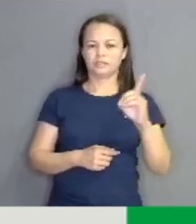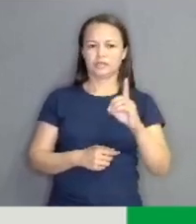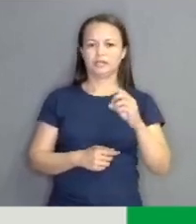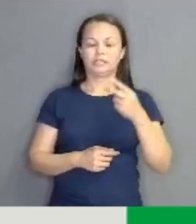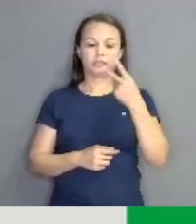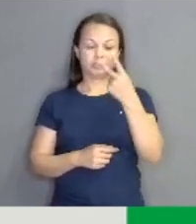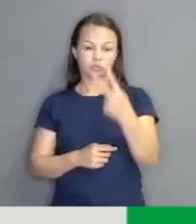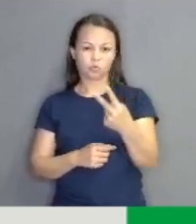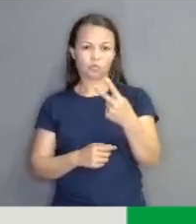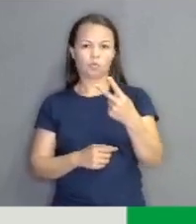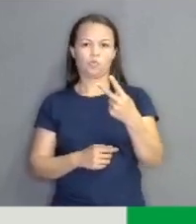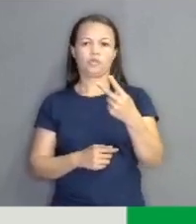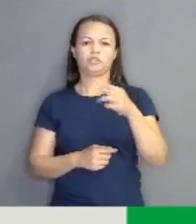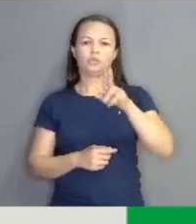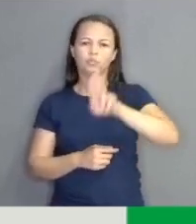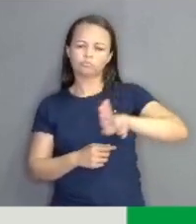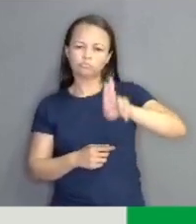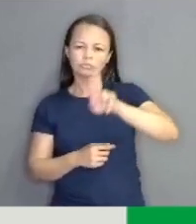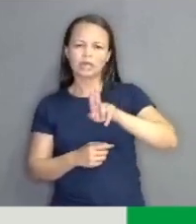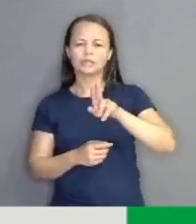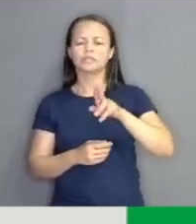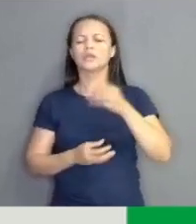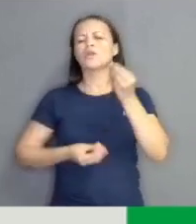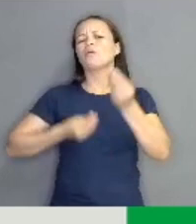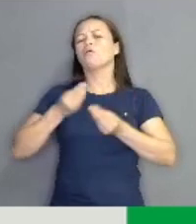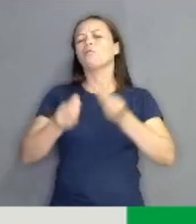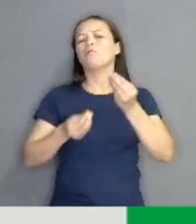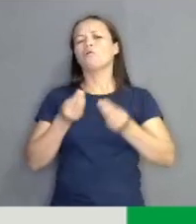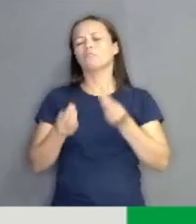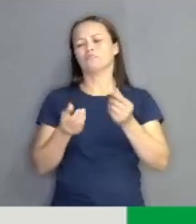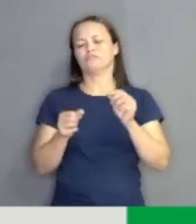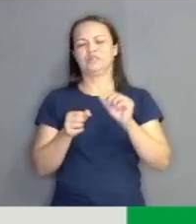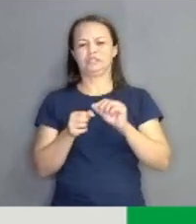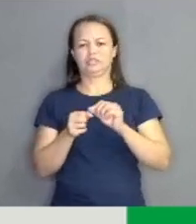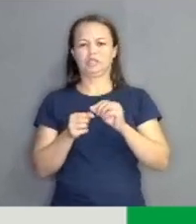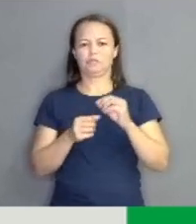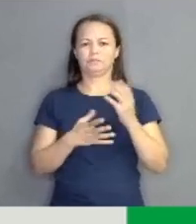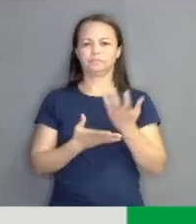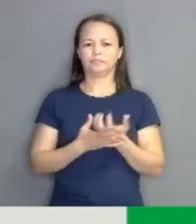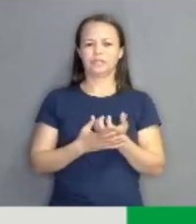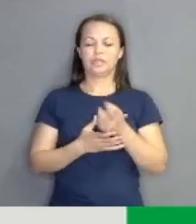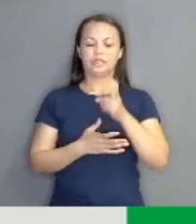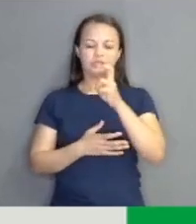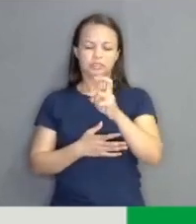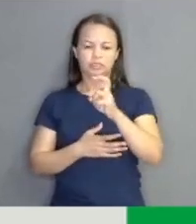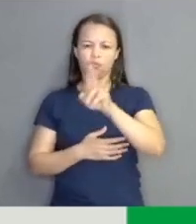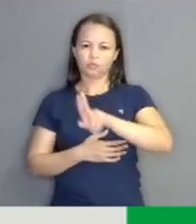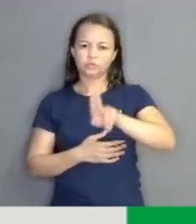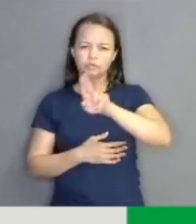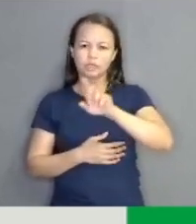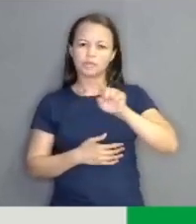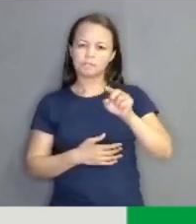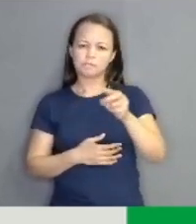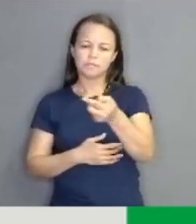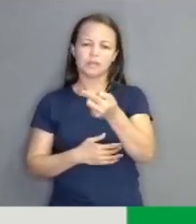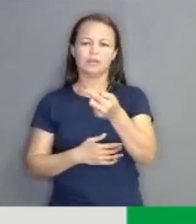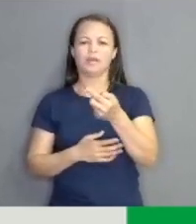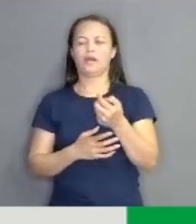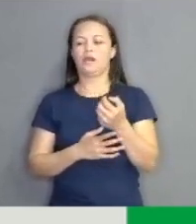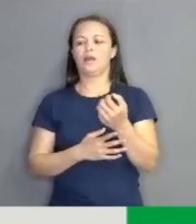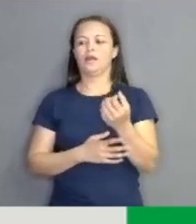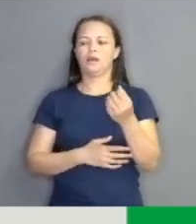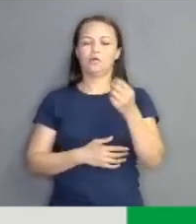unidades. Como é que a gente vai fazer para compor esse número aí? 5 unidades de milhar, 1 centena,